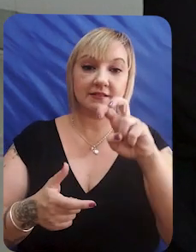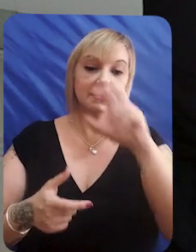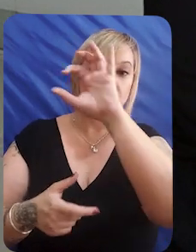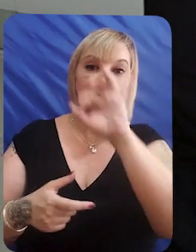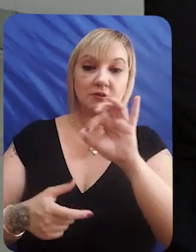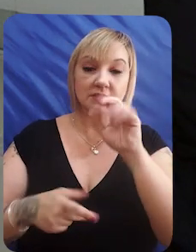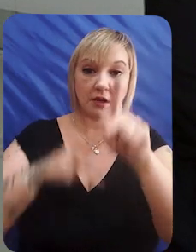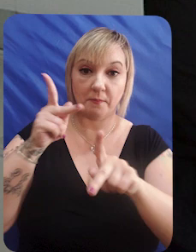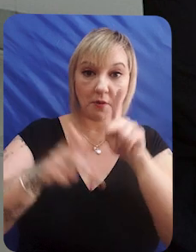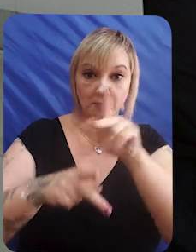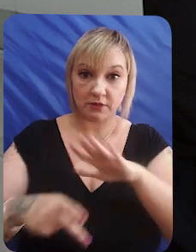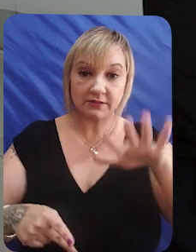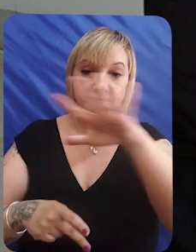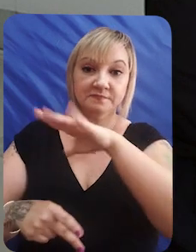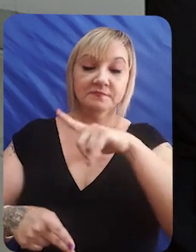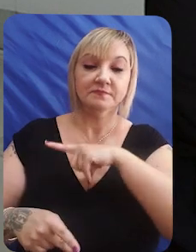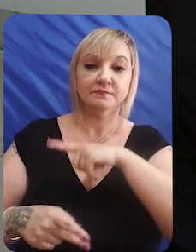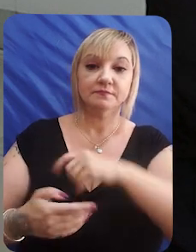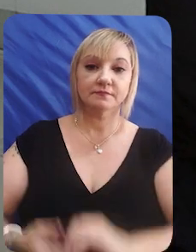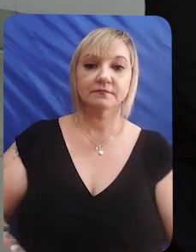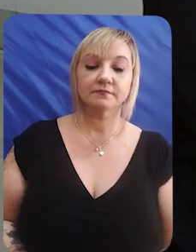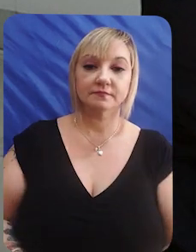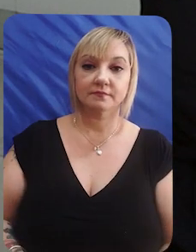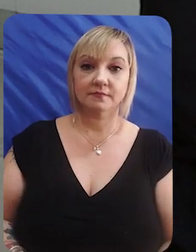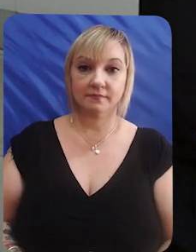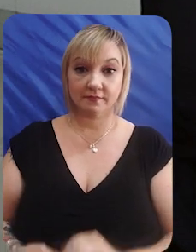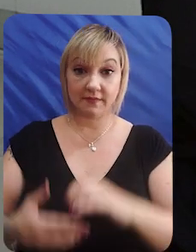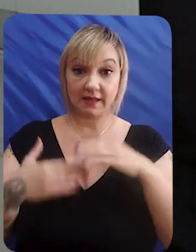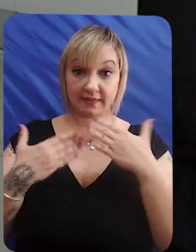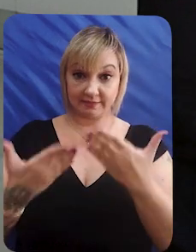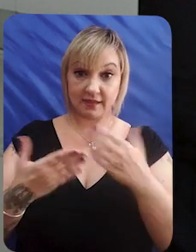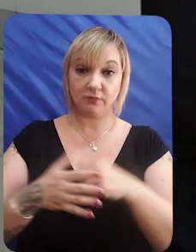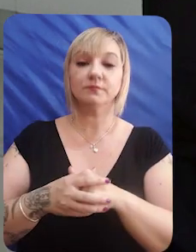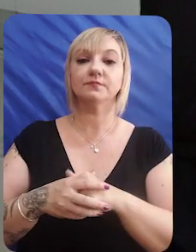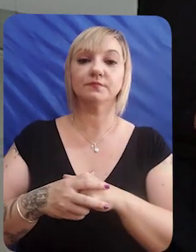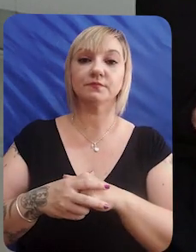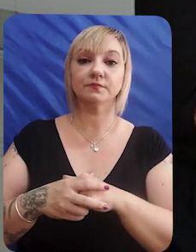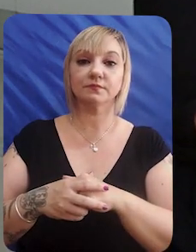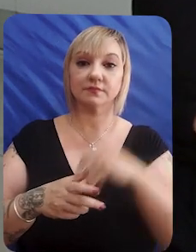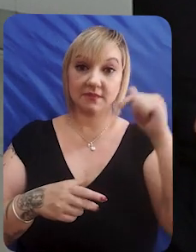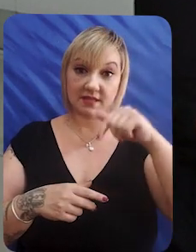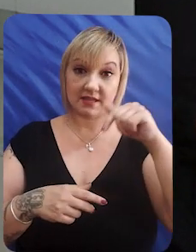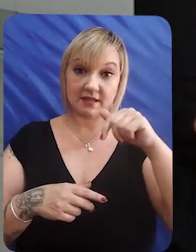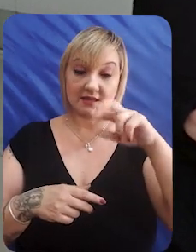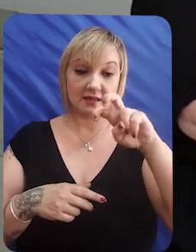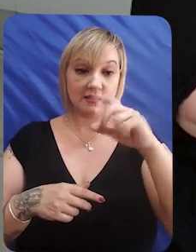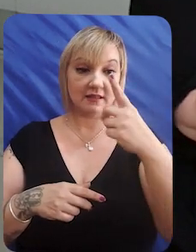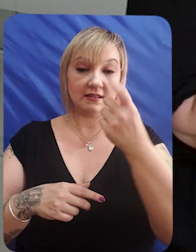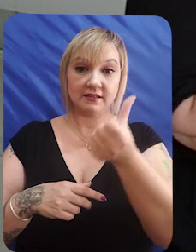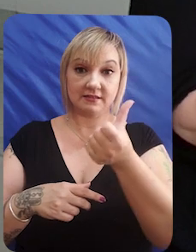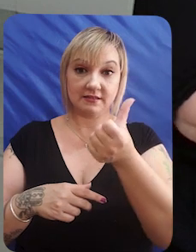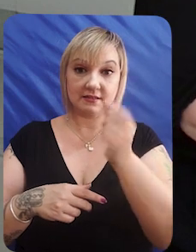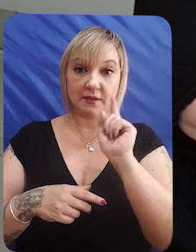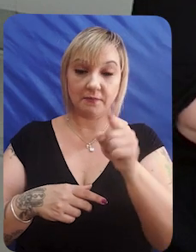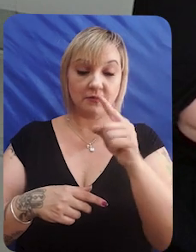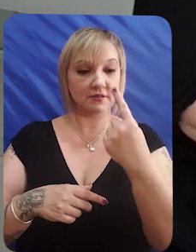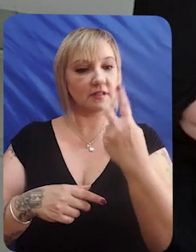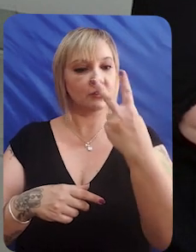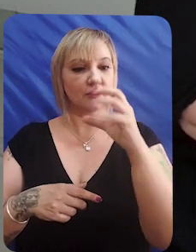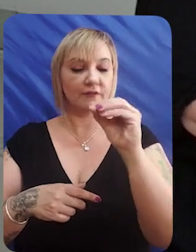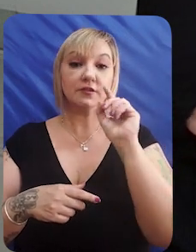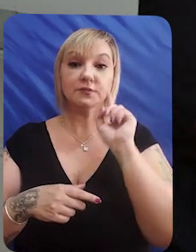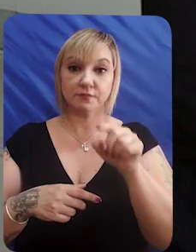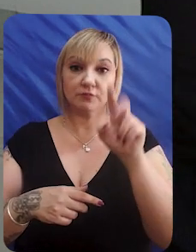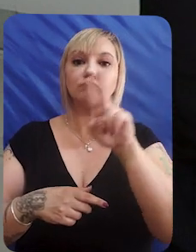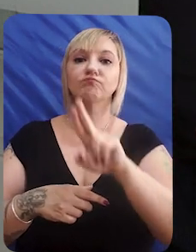5% da população nós temos com surdez. Então, ou seja, desses 516 mil, 120 mil